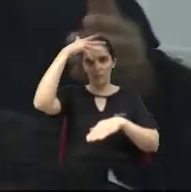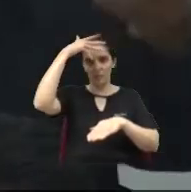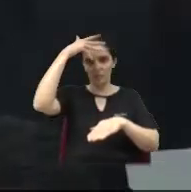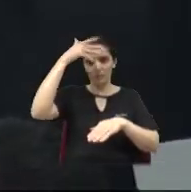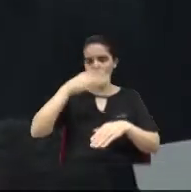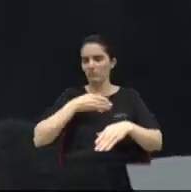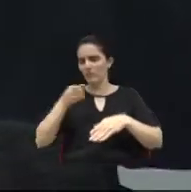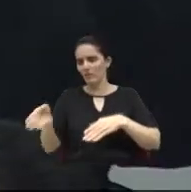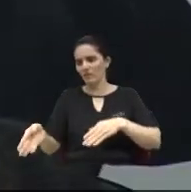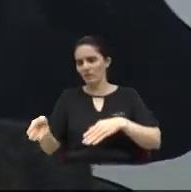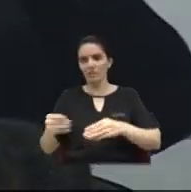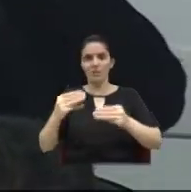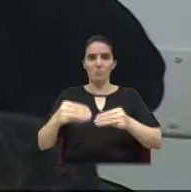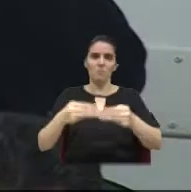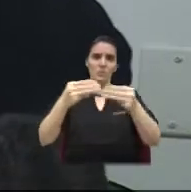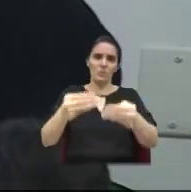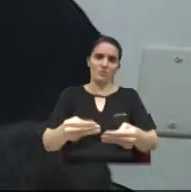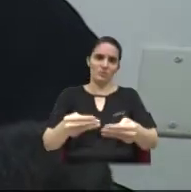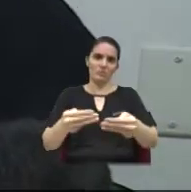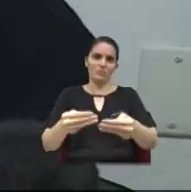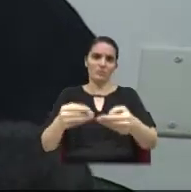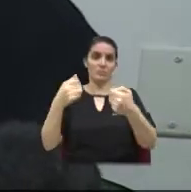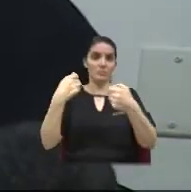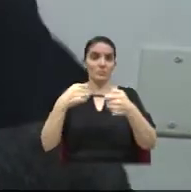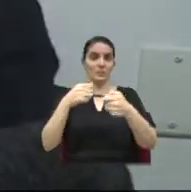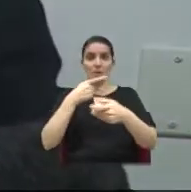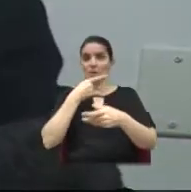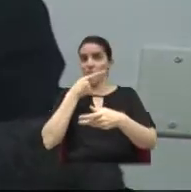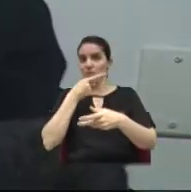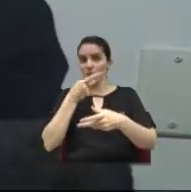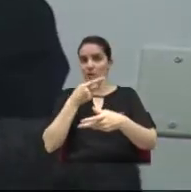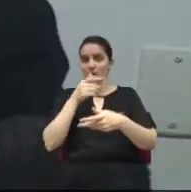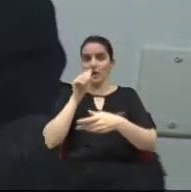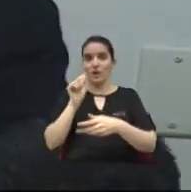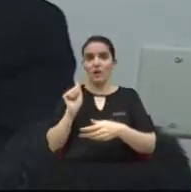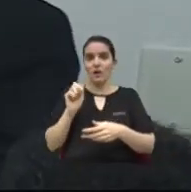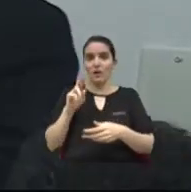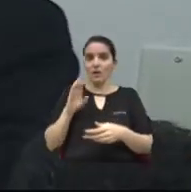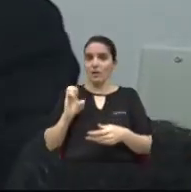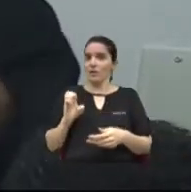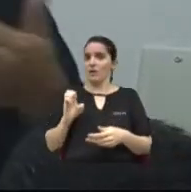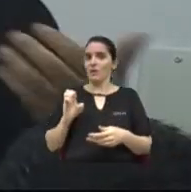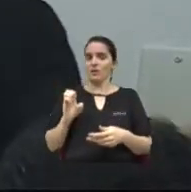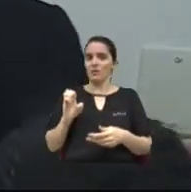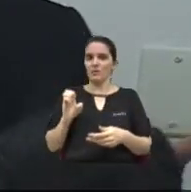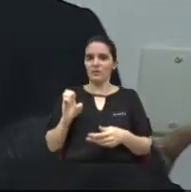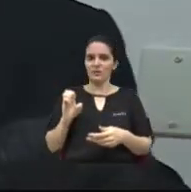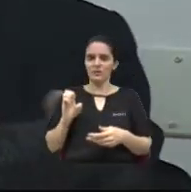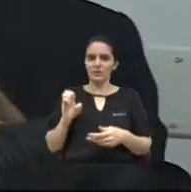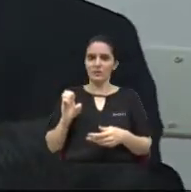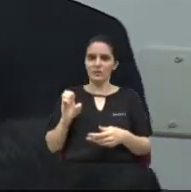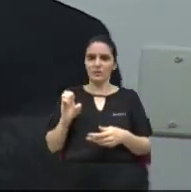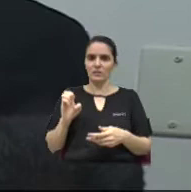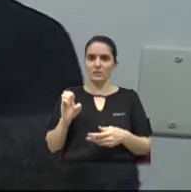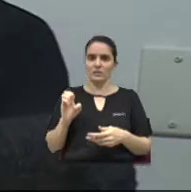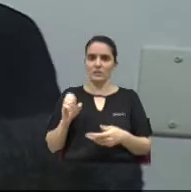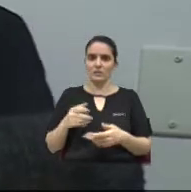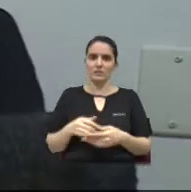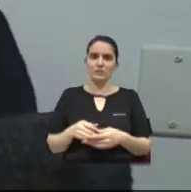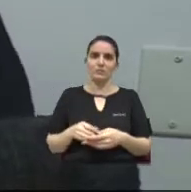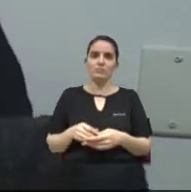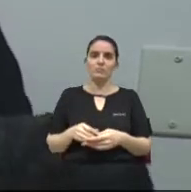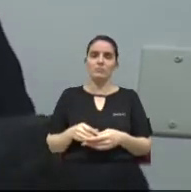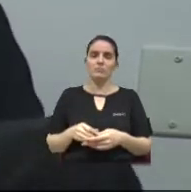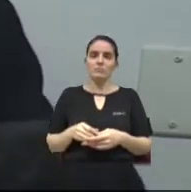moção. Eu queria dizer, o ARI, ele vai ficar observando, tem